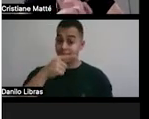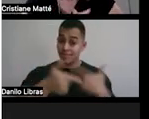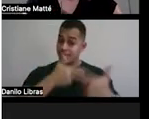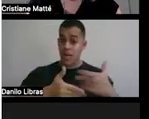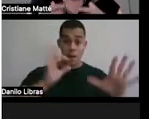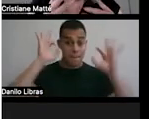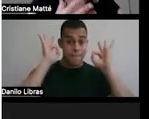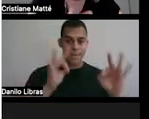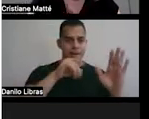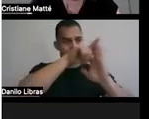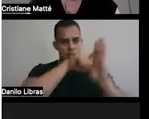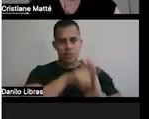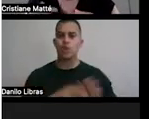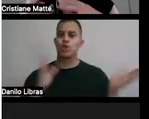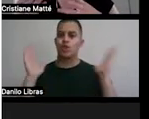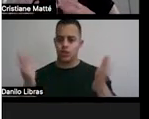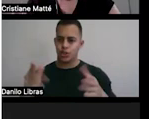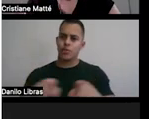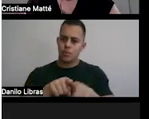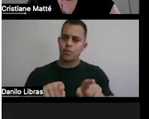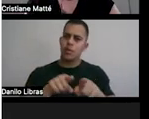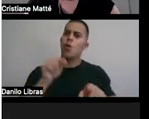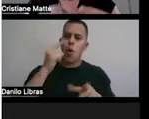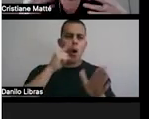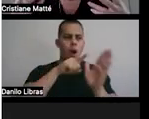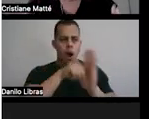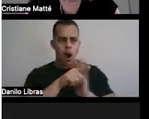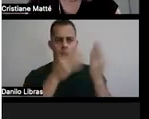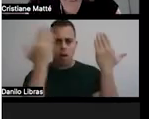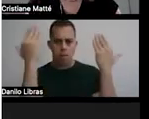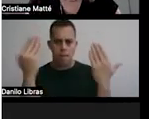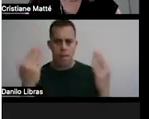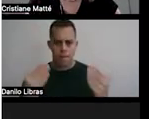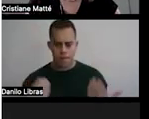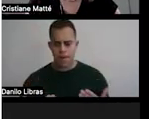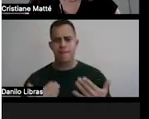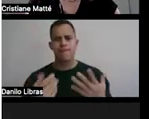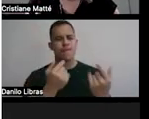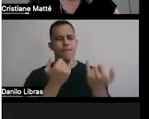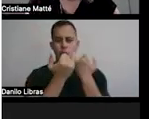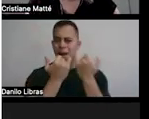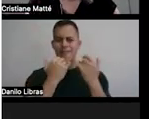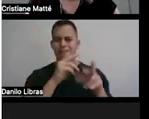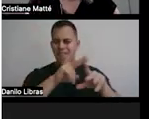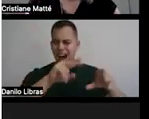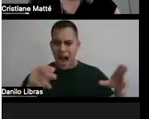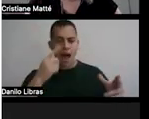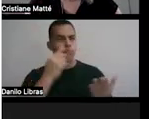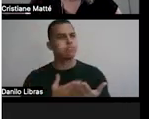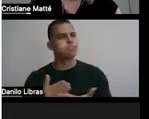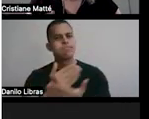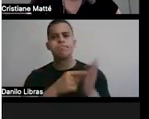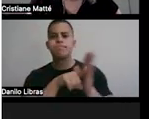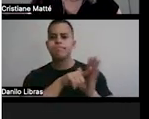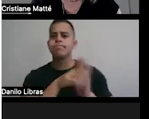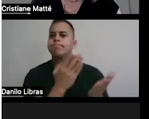confirmados, tanto com modelos pré-clínicos quanto com modelos clínicos, né? Vários dados epidemiológicos que a gente tem que confirmam, então, o que fazem